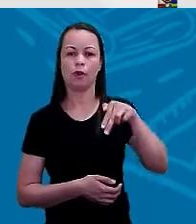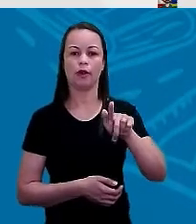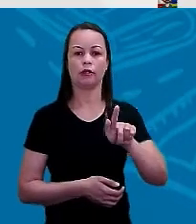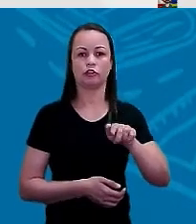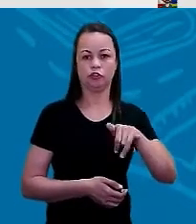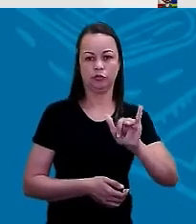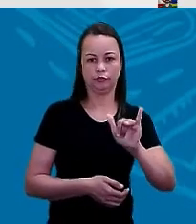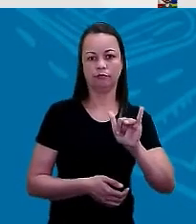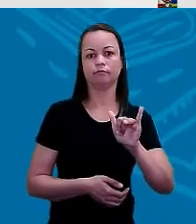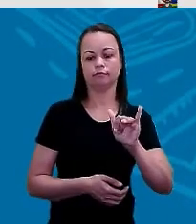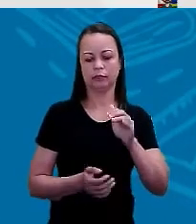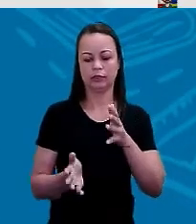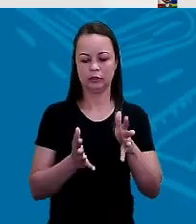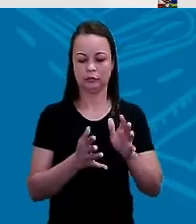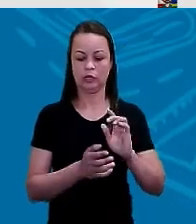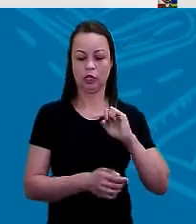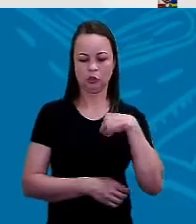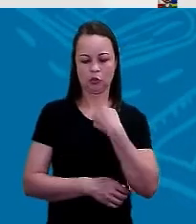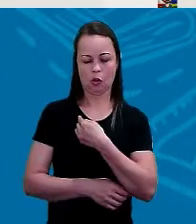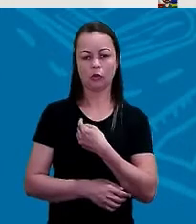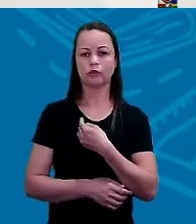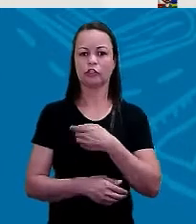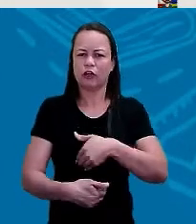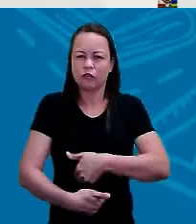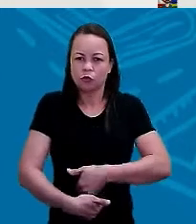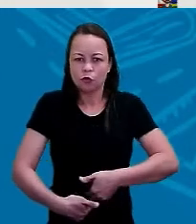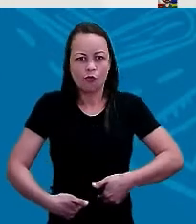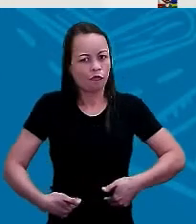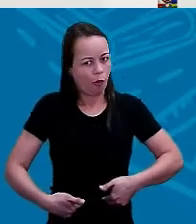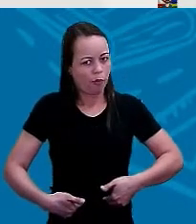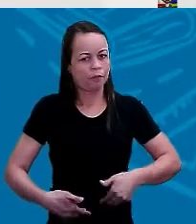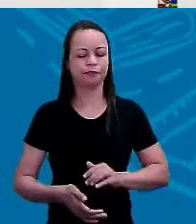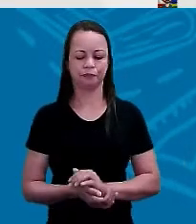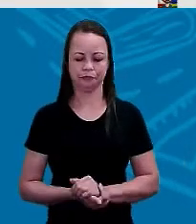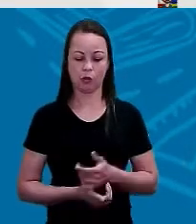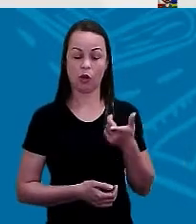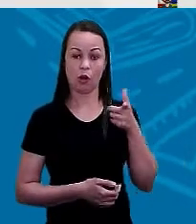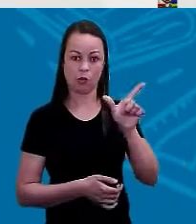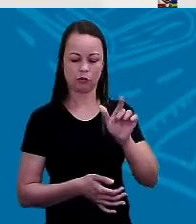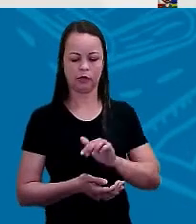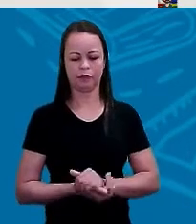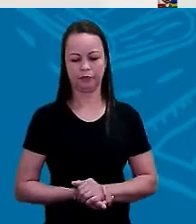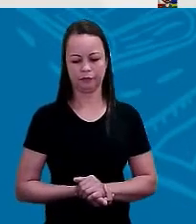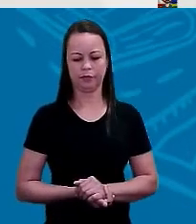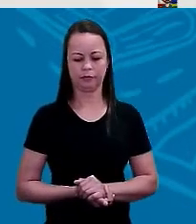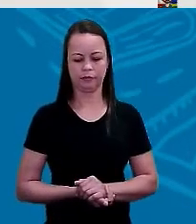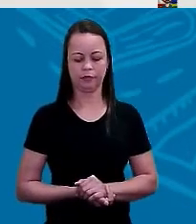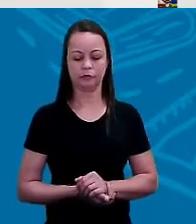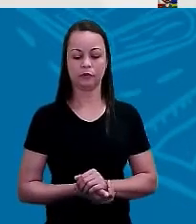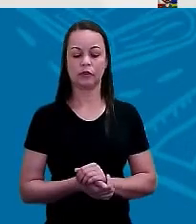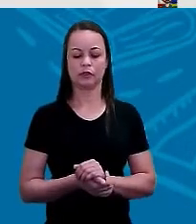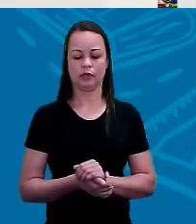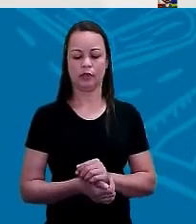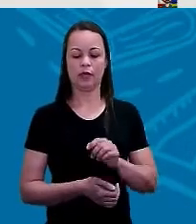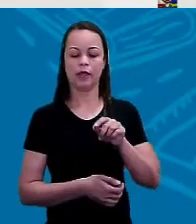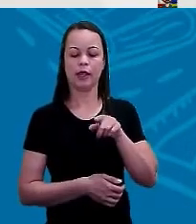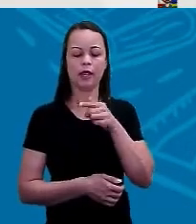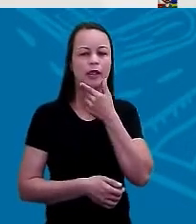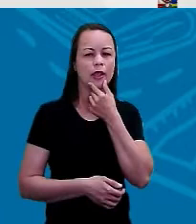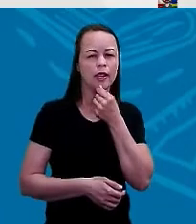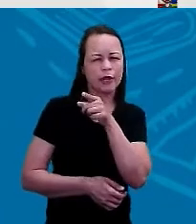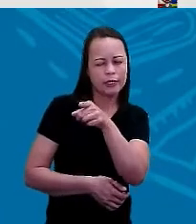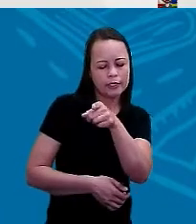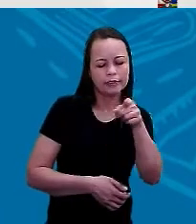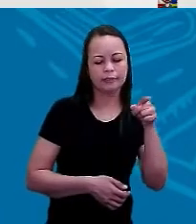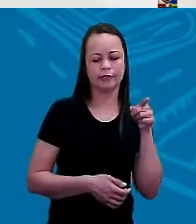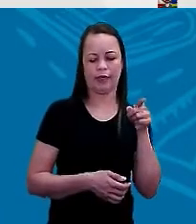were hungry. Nós estávamos com fome. Olha a outra aqui. They were on a break. They were